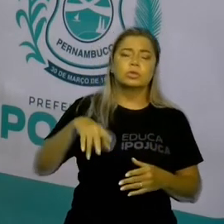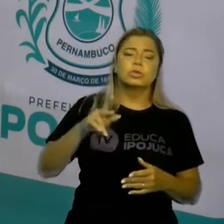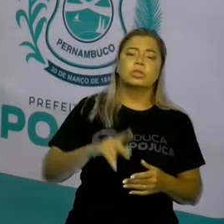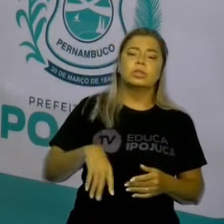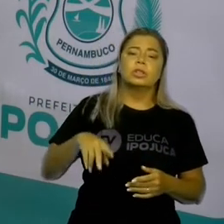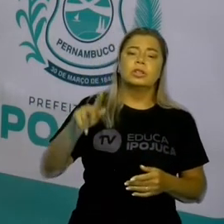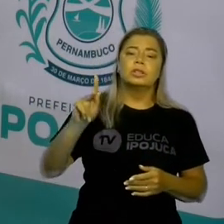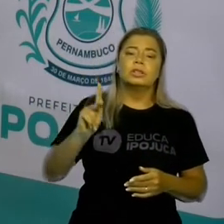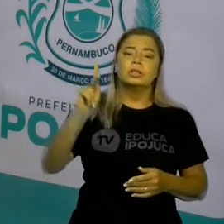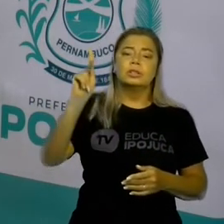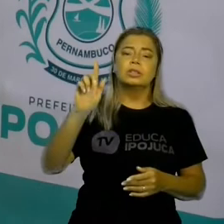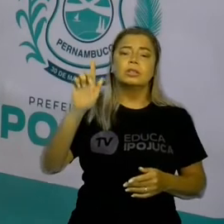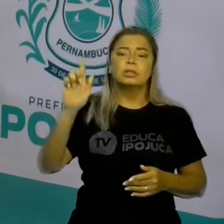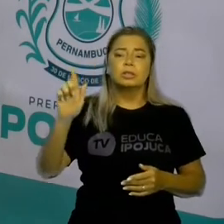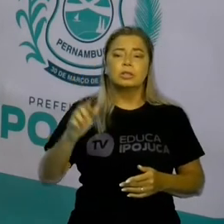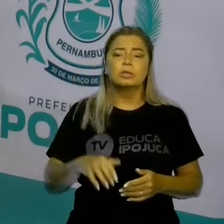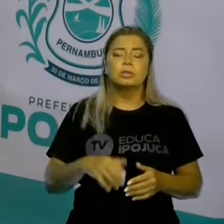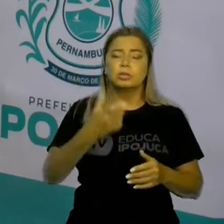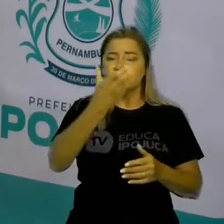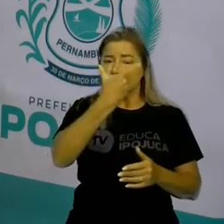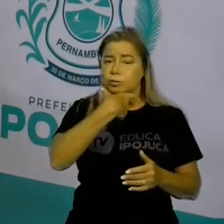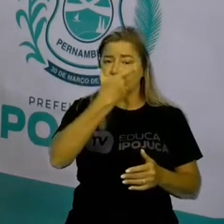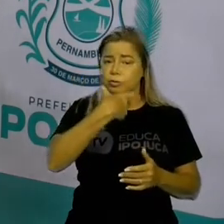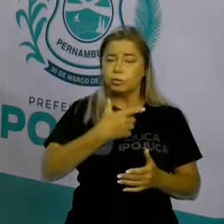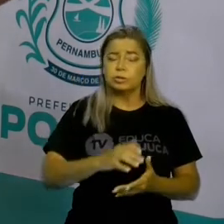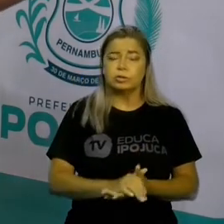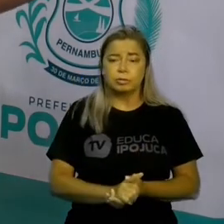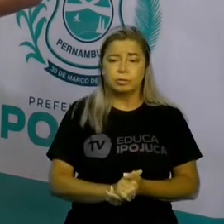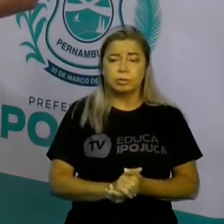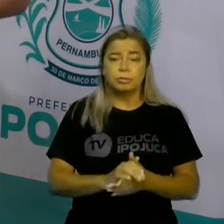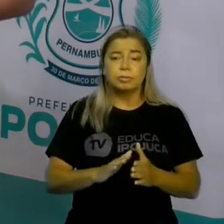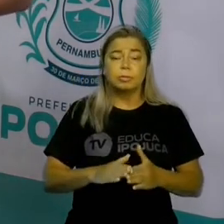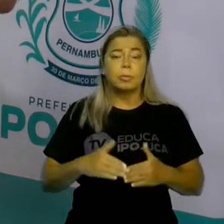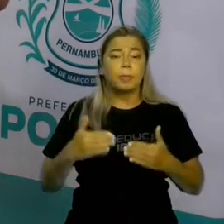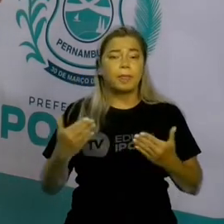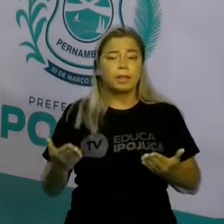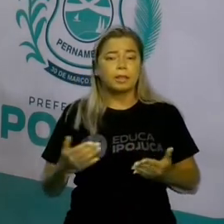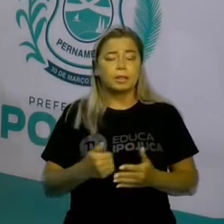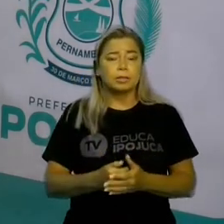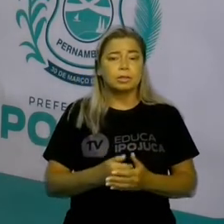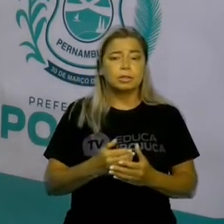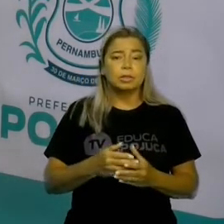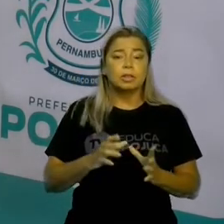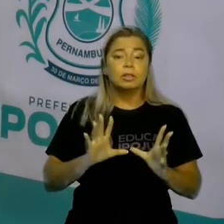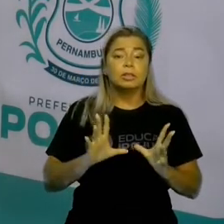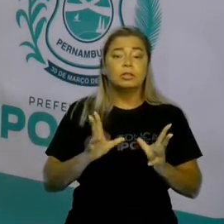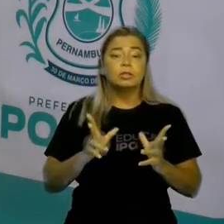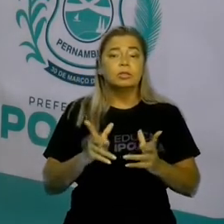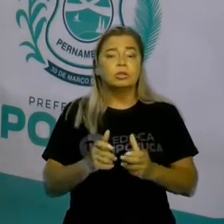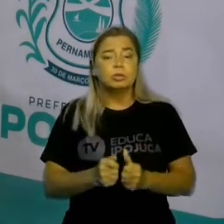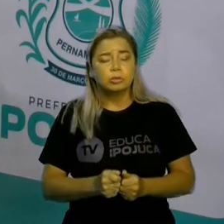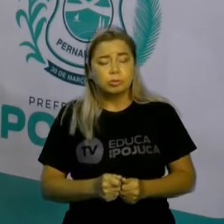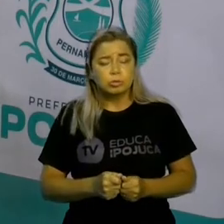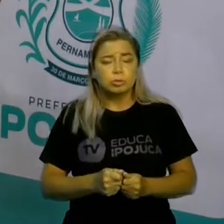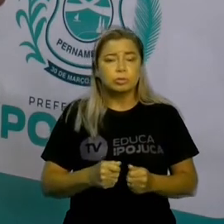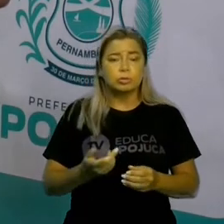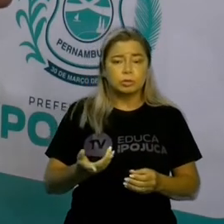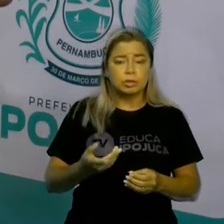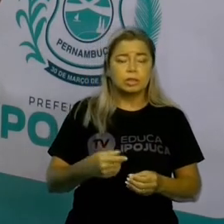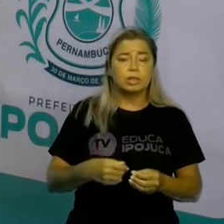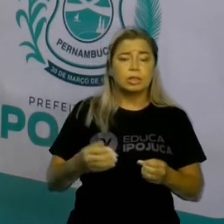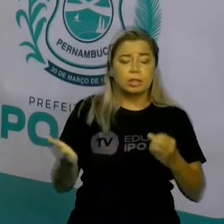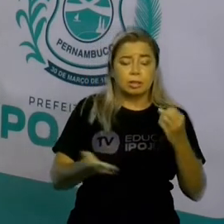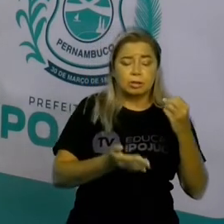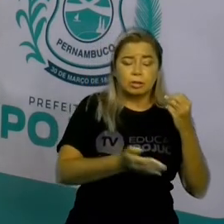verão. O total de quilogramas de frutas que Márcio colheu foi 27.164. E o total